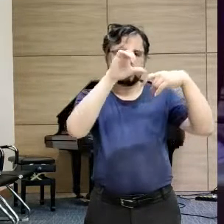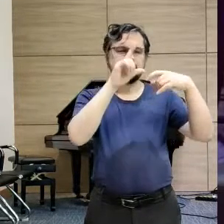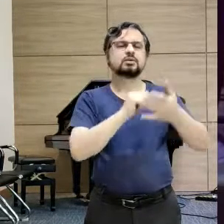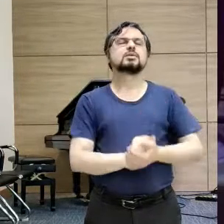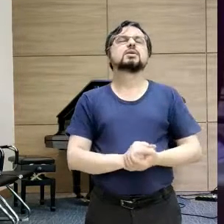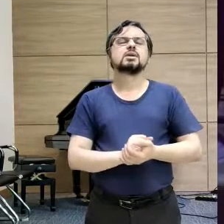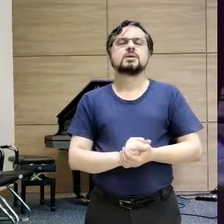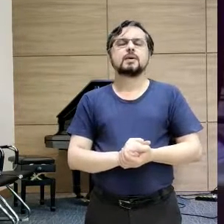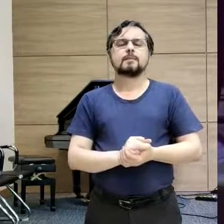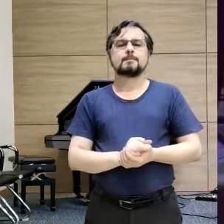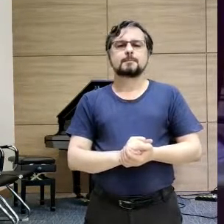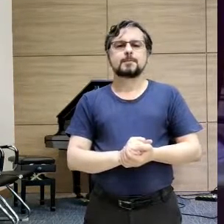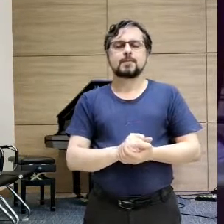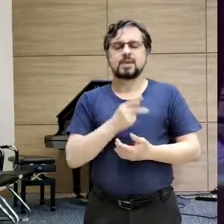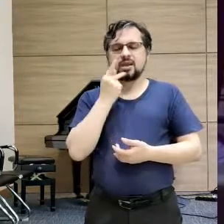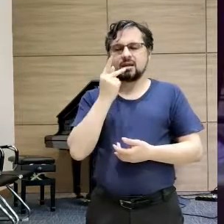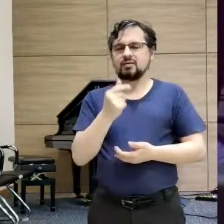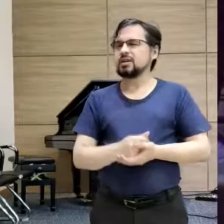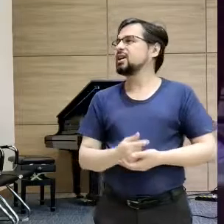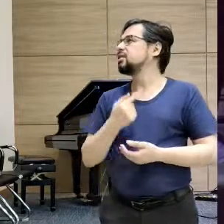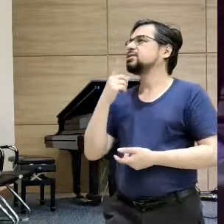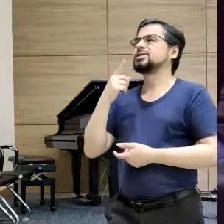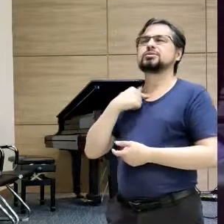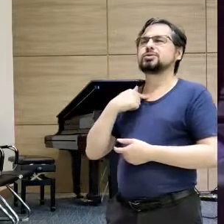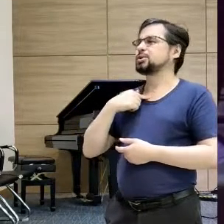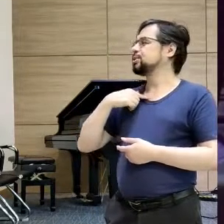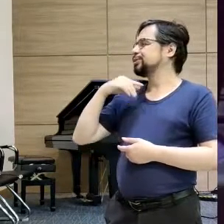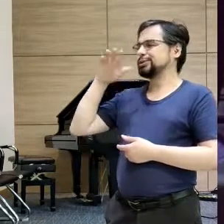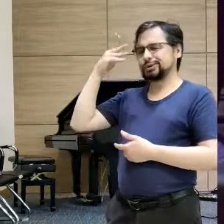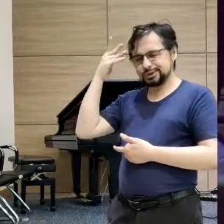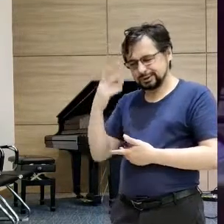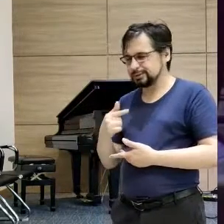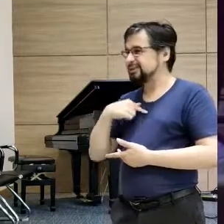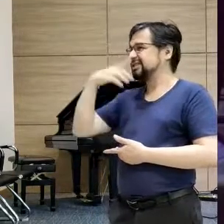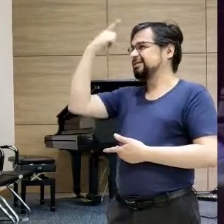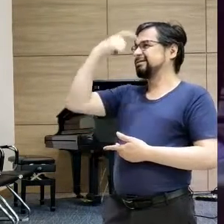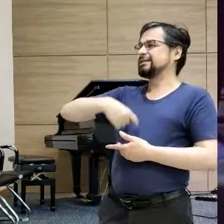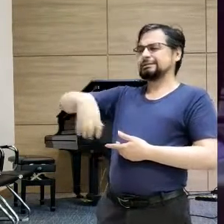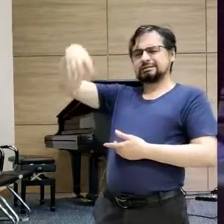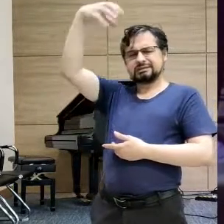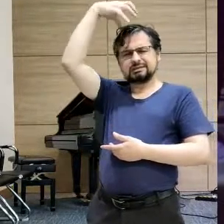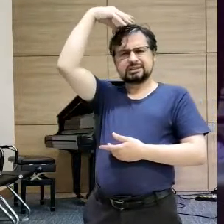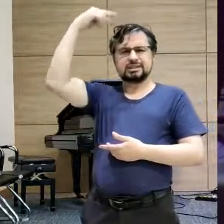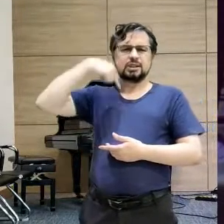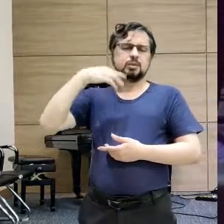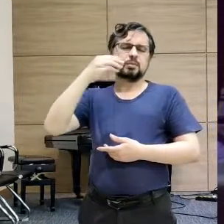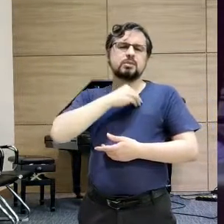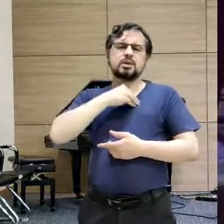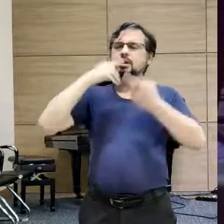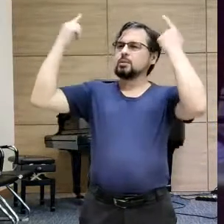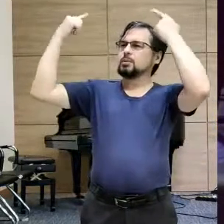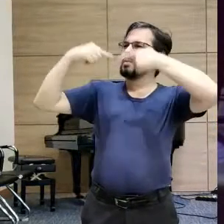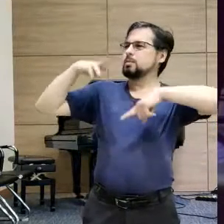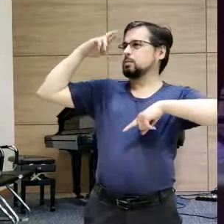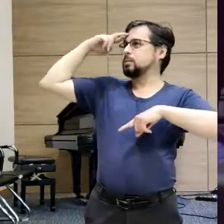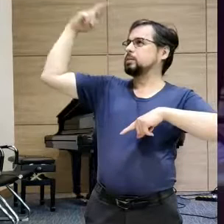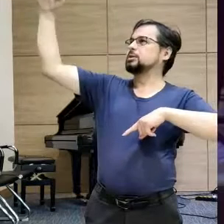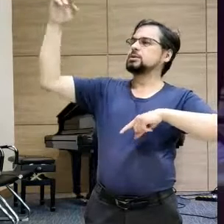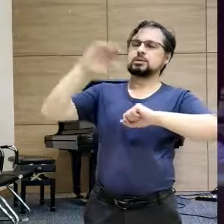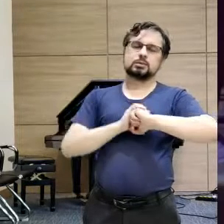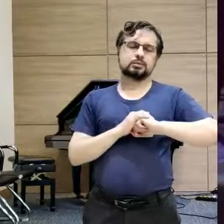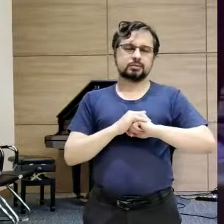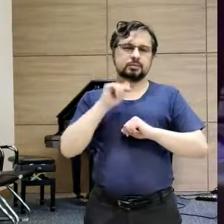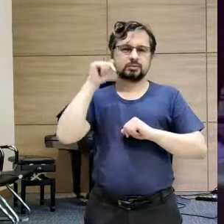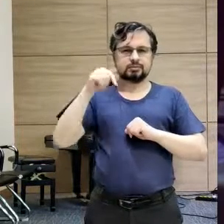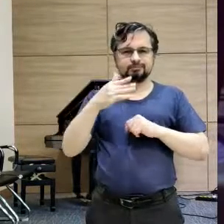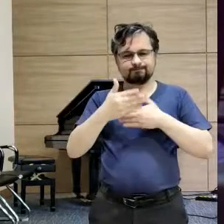seu coração, eu não sou digno mais de ser rei de Israel, eu pequei contra o Senhor. E a partir dali, todo